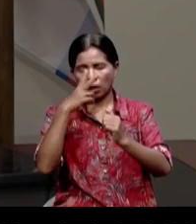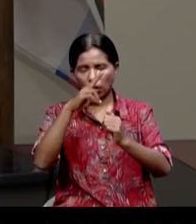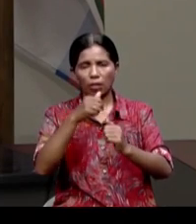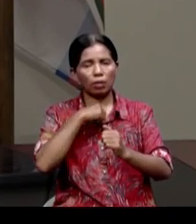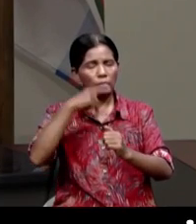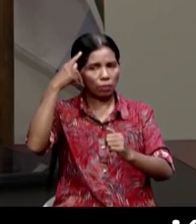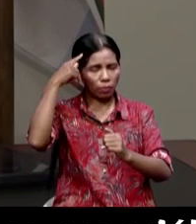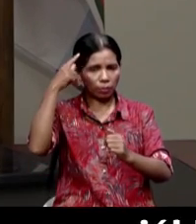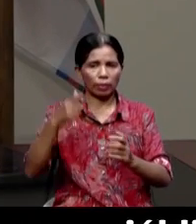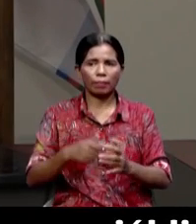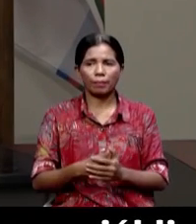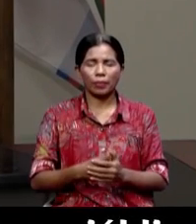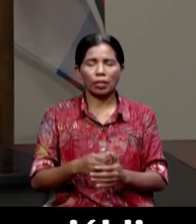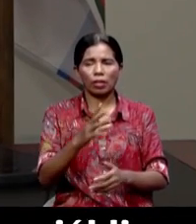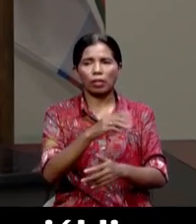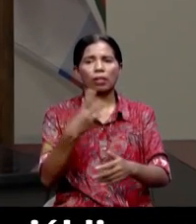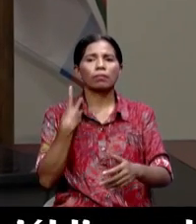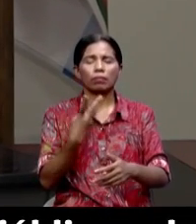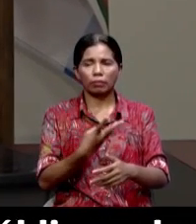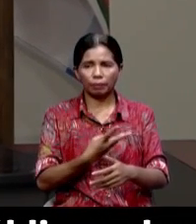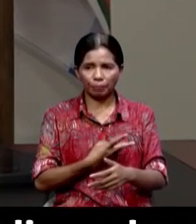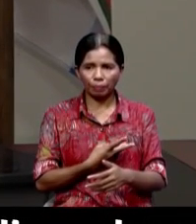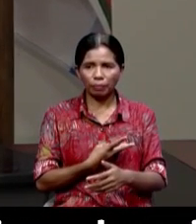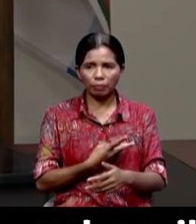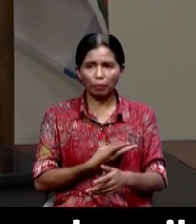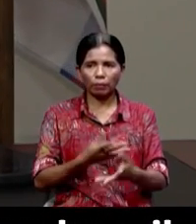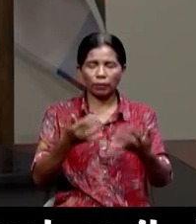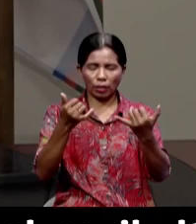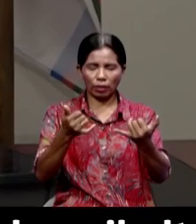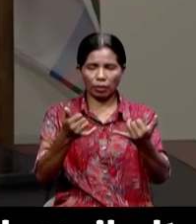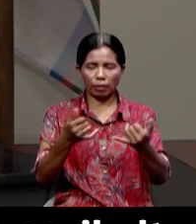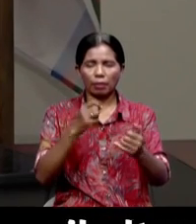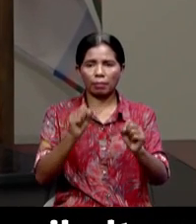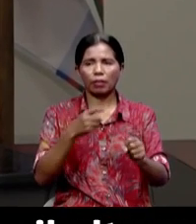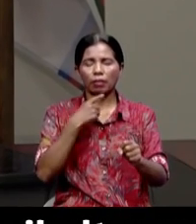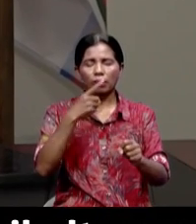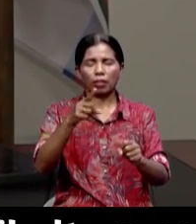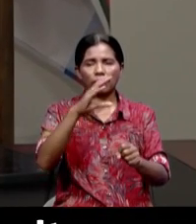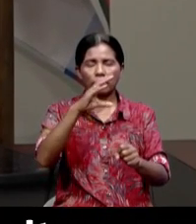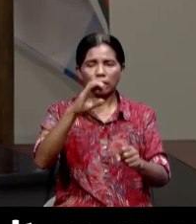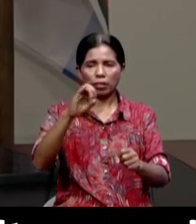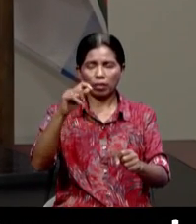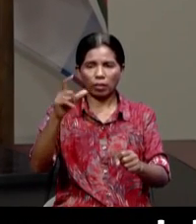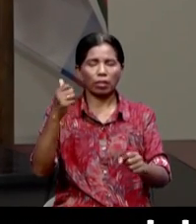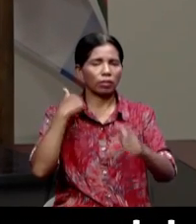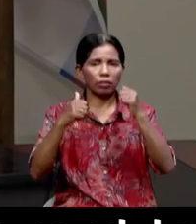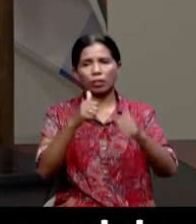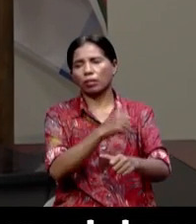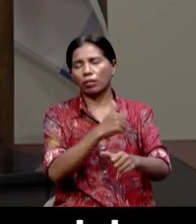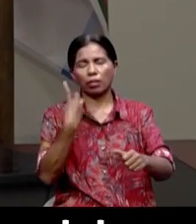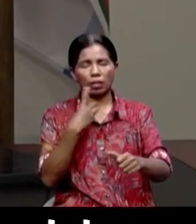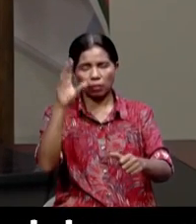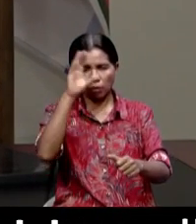Papa Francisco, e não é, mas cami, agora da CNE, Belém, que está a Câmara Comércio, mesmo que a atividade seja selo, mas a minha